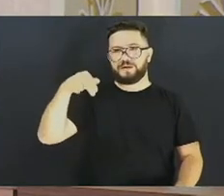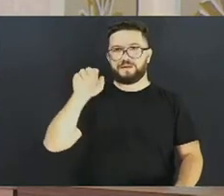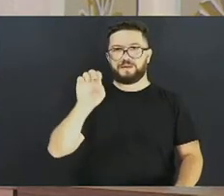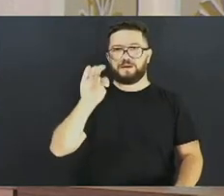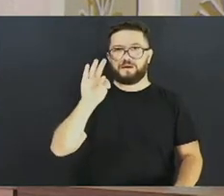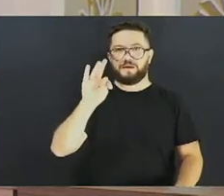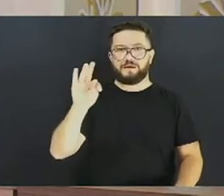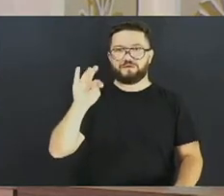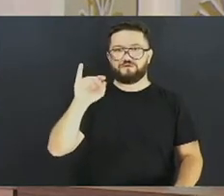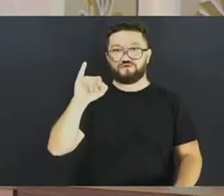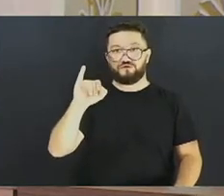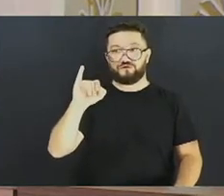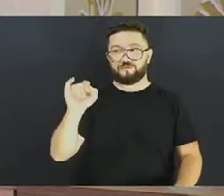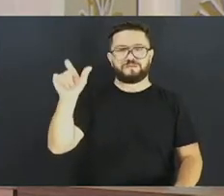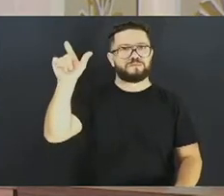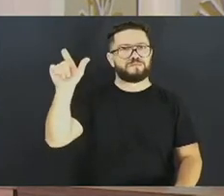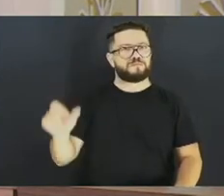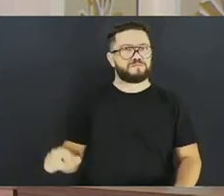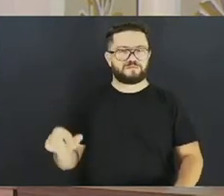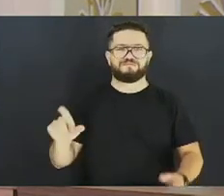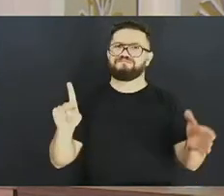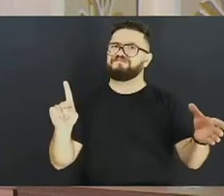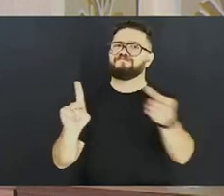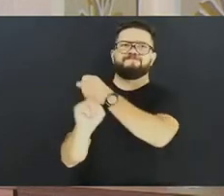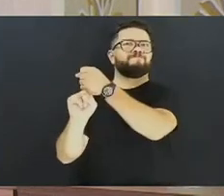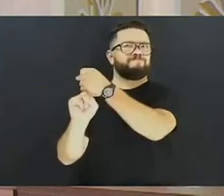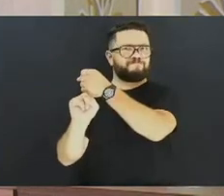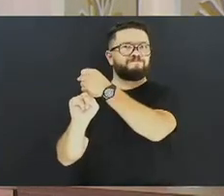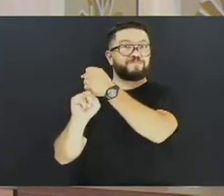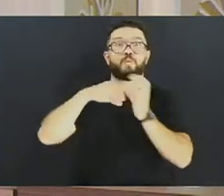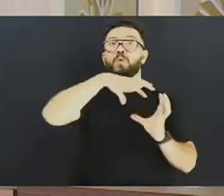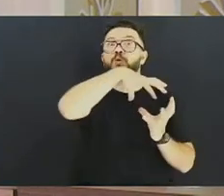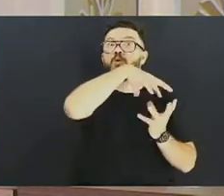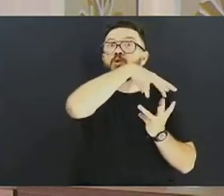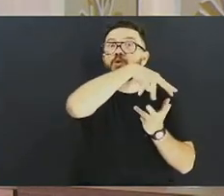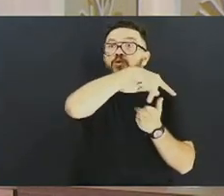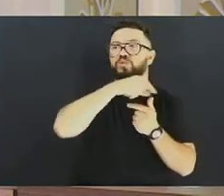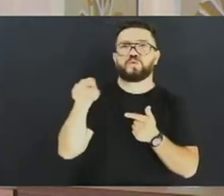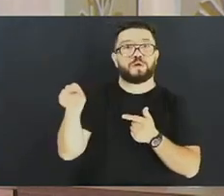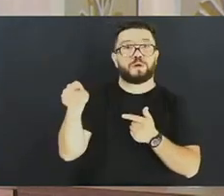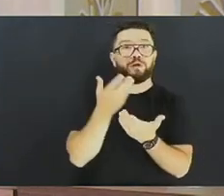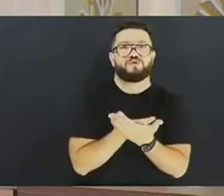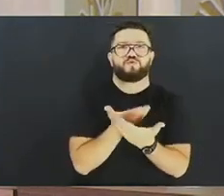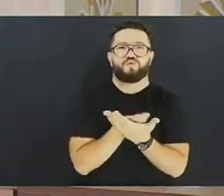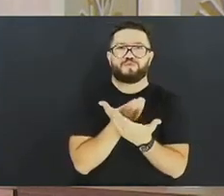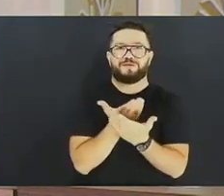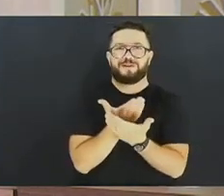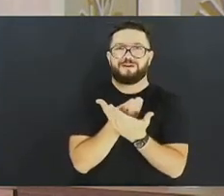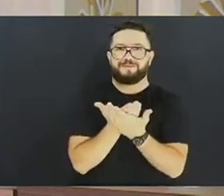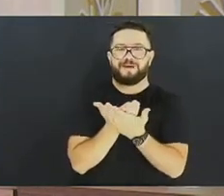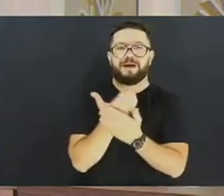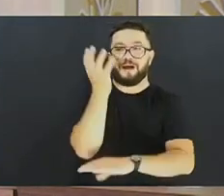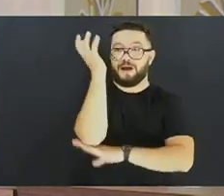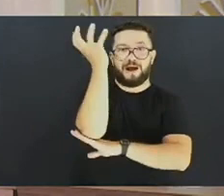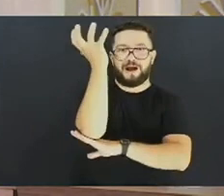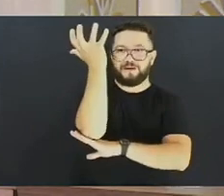a maior autoridade mundial no estudo das araucárias, ou como é muito